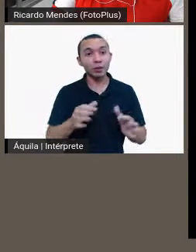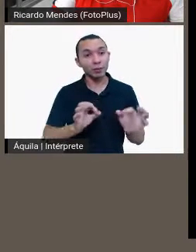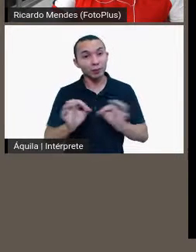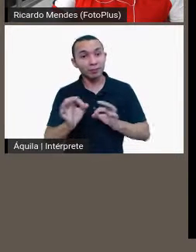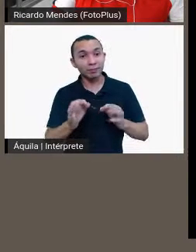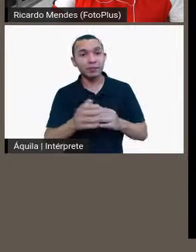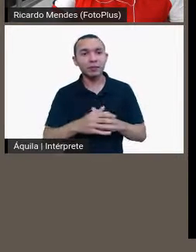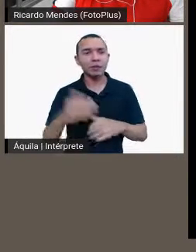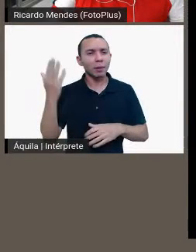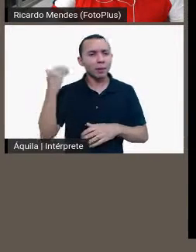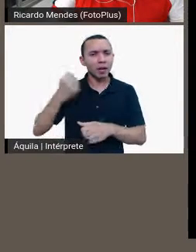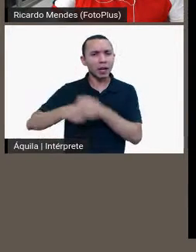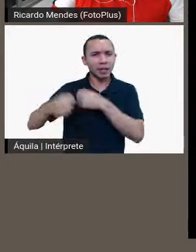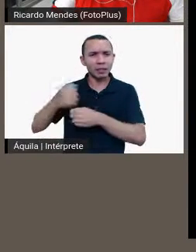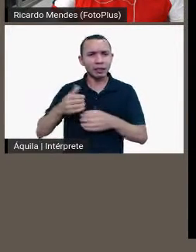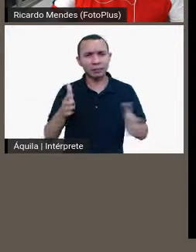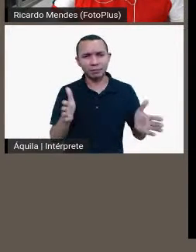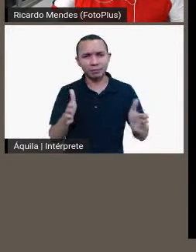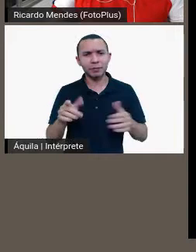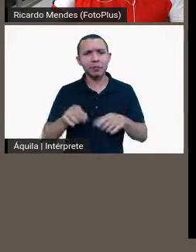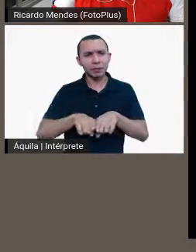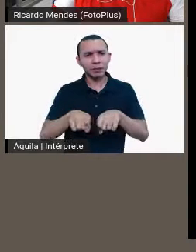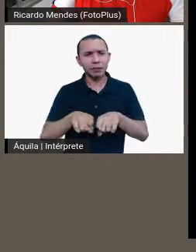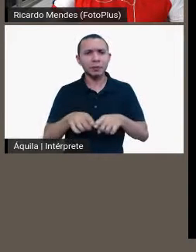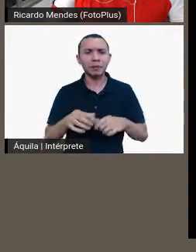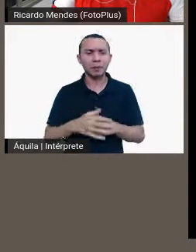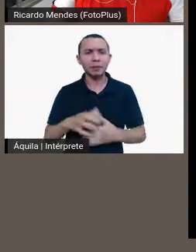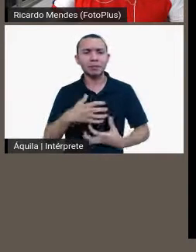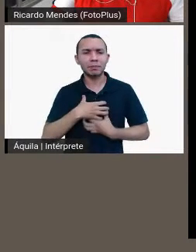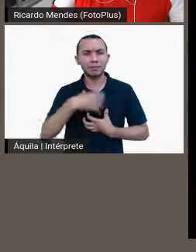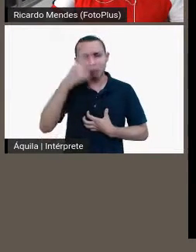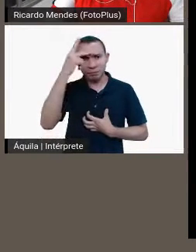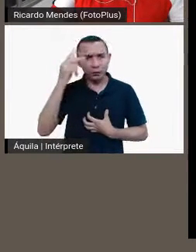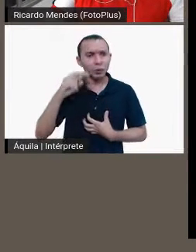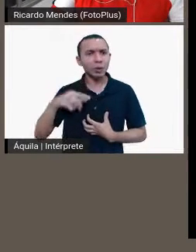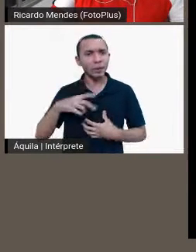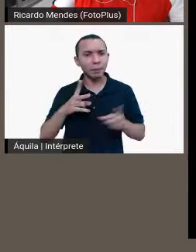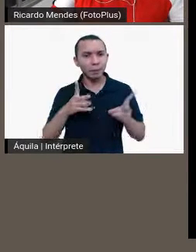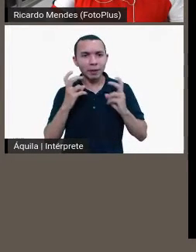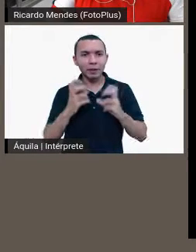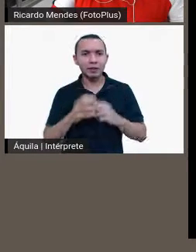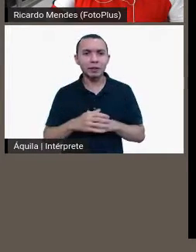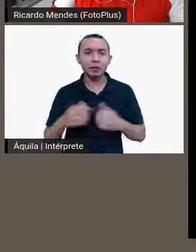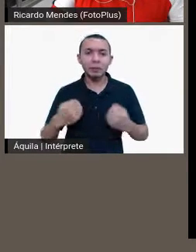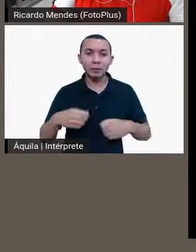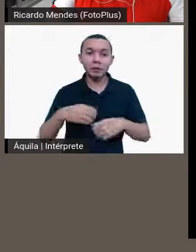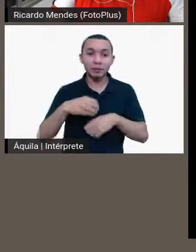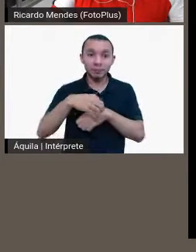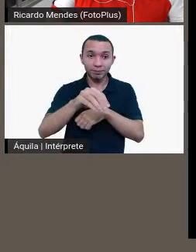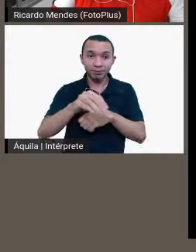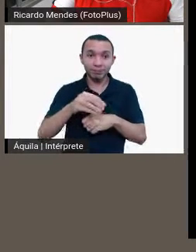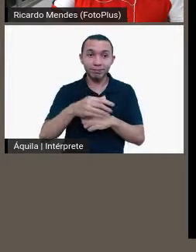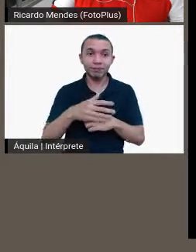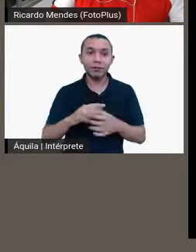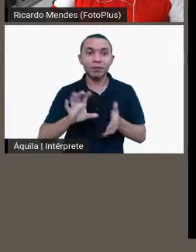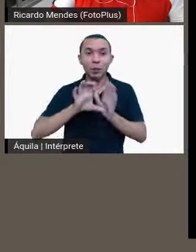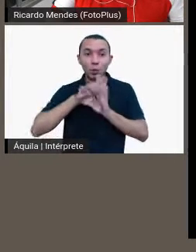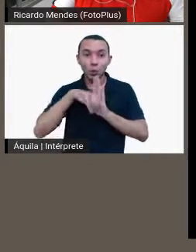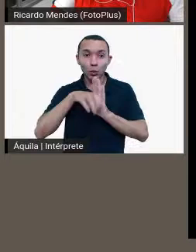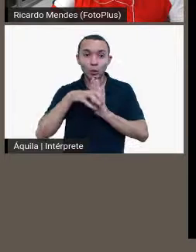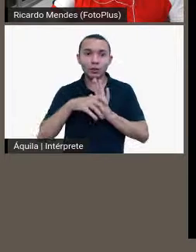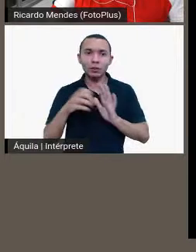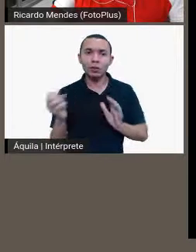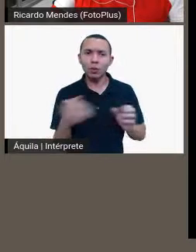do século com diferentes envergaduras e impacto. Nesse sentido, seria necessário deixar aqui, como proposição conceitual,